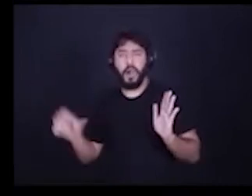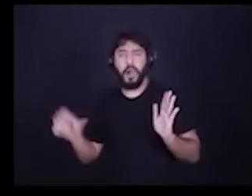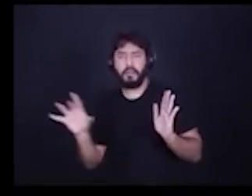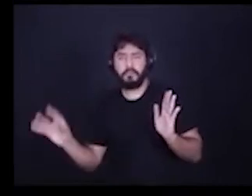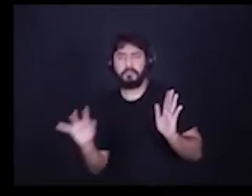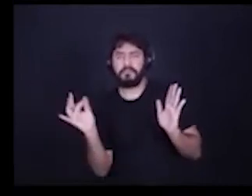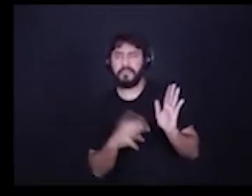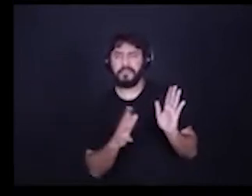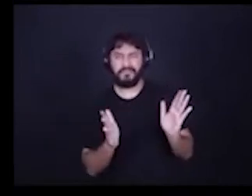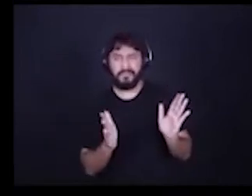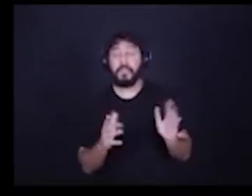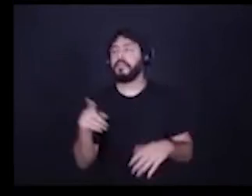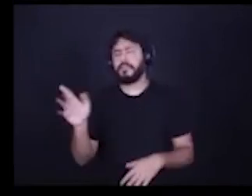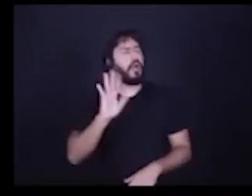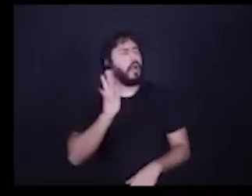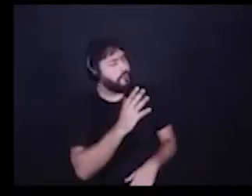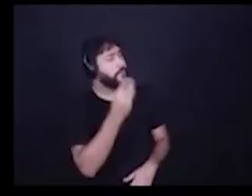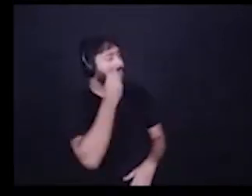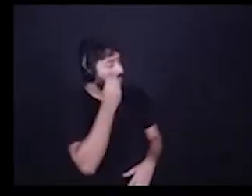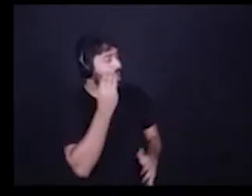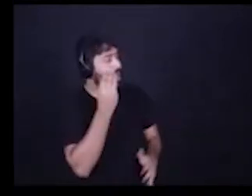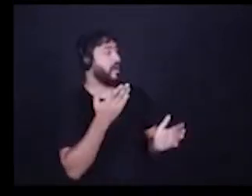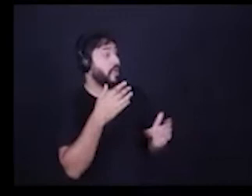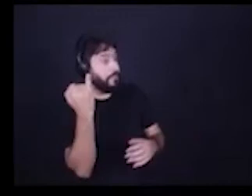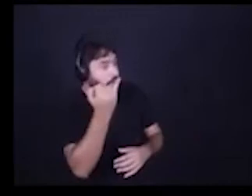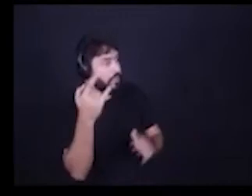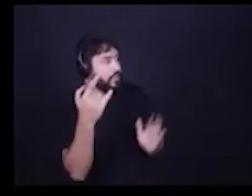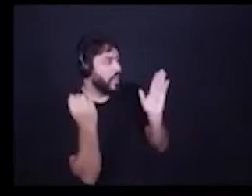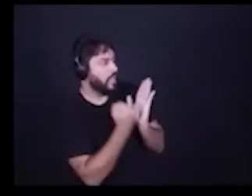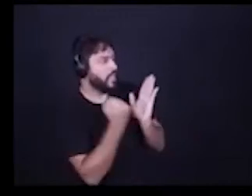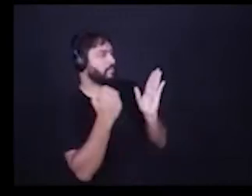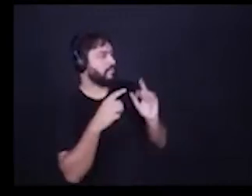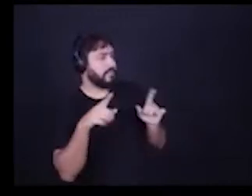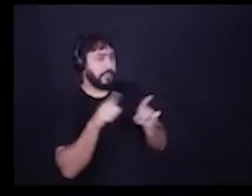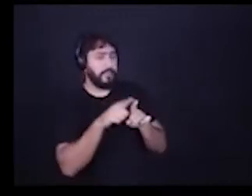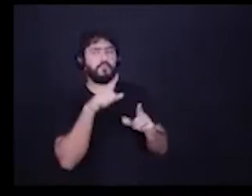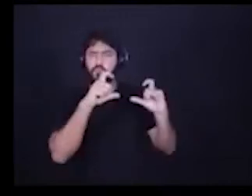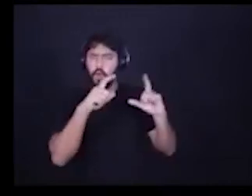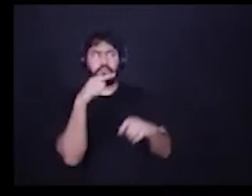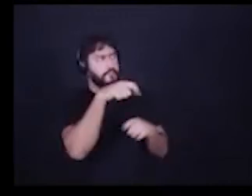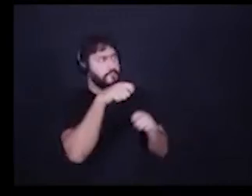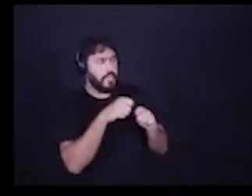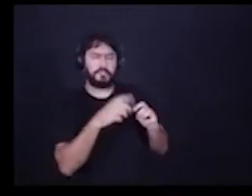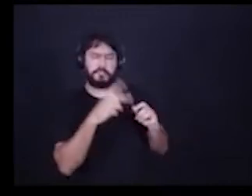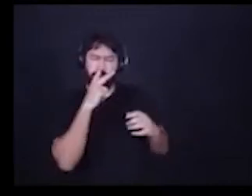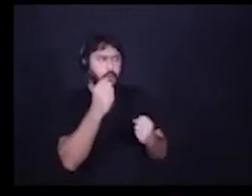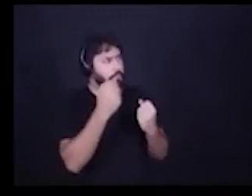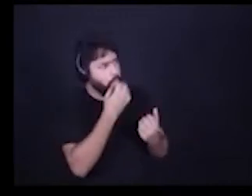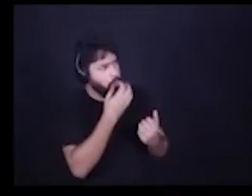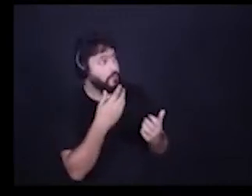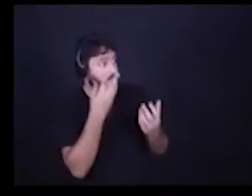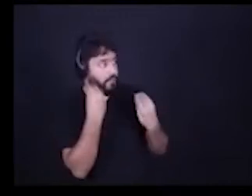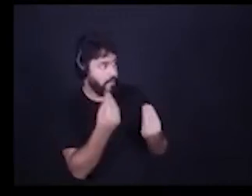vamos tentar, acho que a coisa da textura é super importante, as fotografias que você fez, acho que foi super forte, vamos tentar trazer isso de alguma